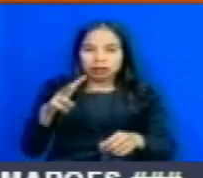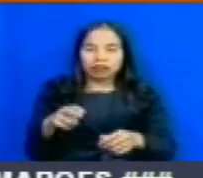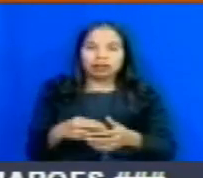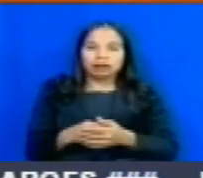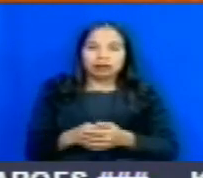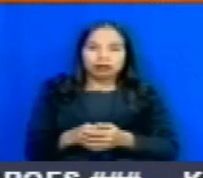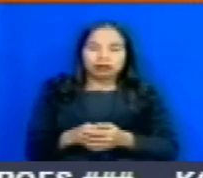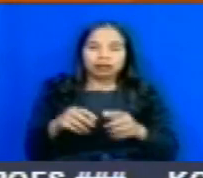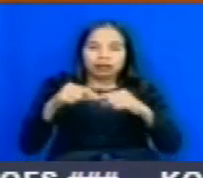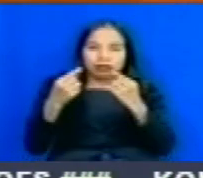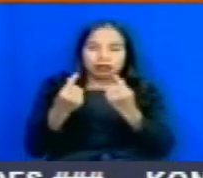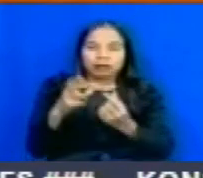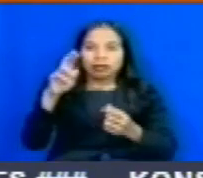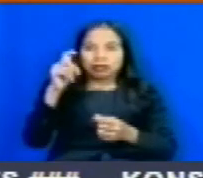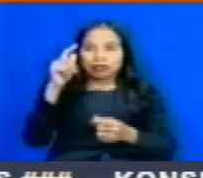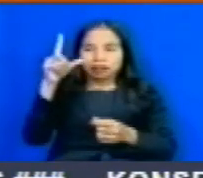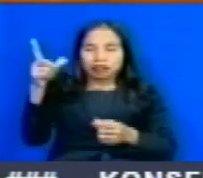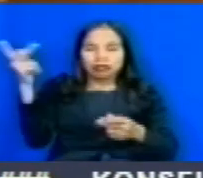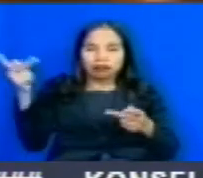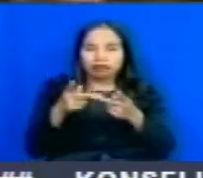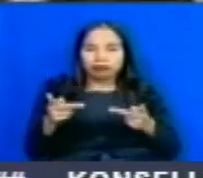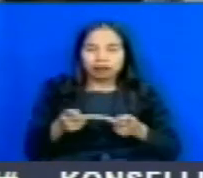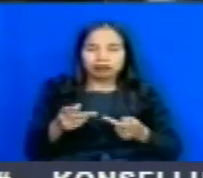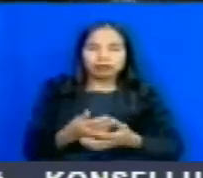acompanha reportagem equipa e a terreno.